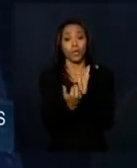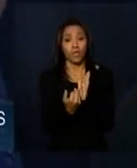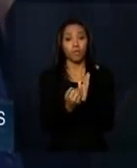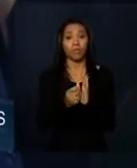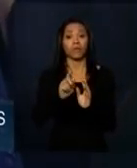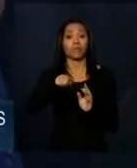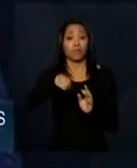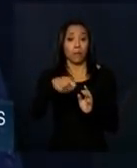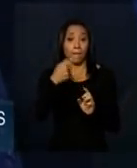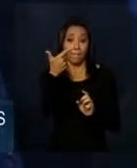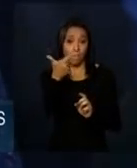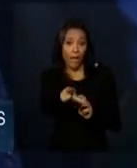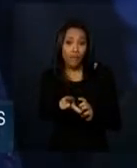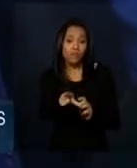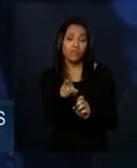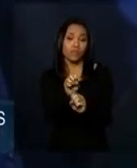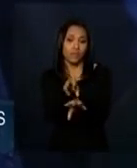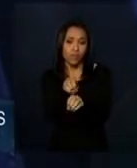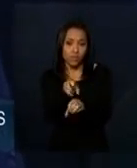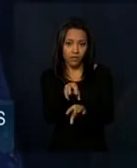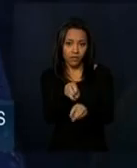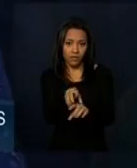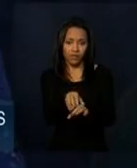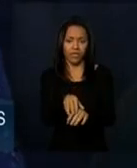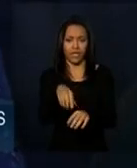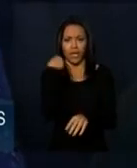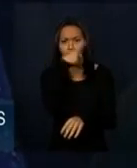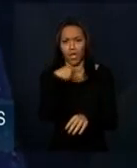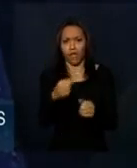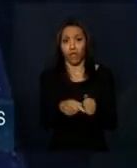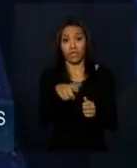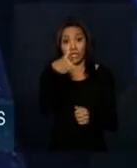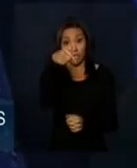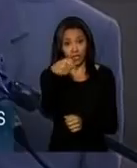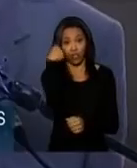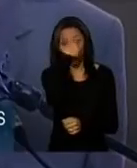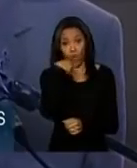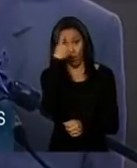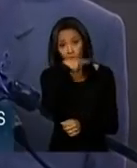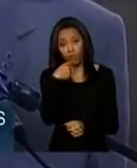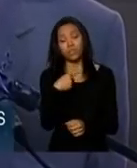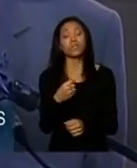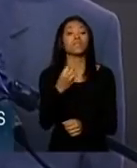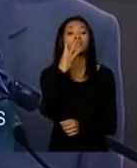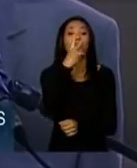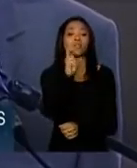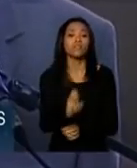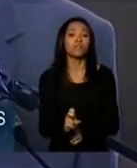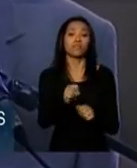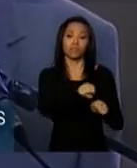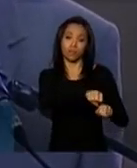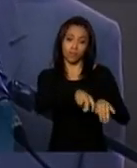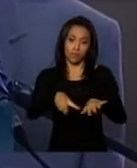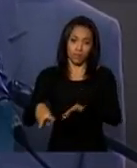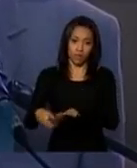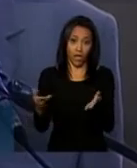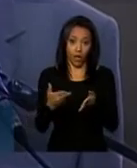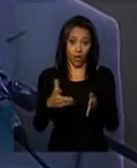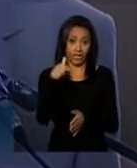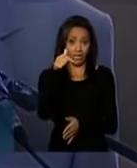que eram jornada ampliada de 7 horas, meu caro deputado Átila, 3 vezes na semana, nós passamos para